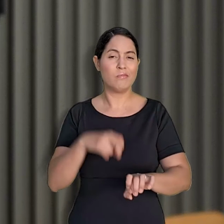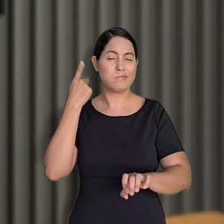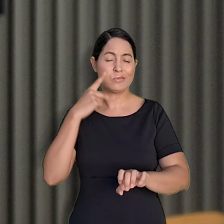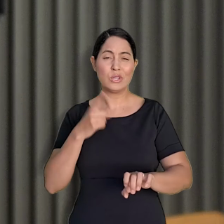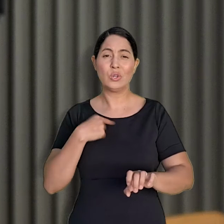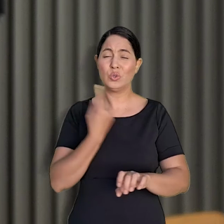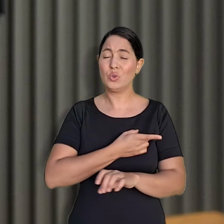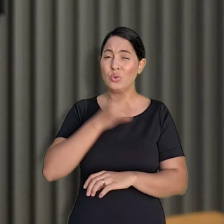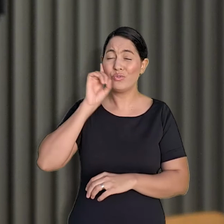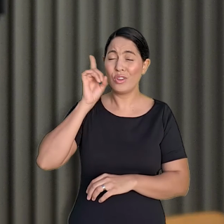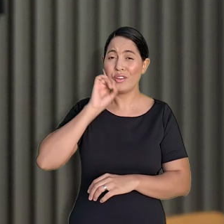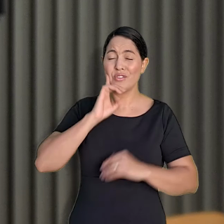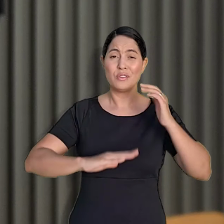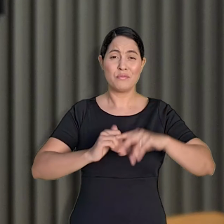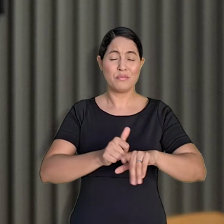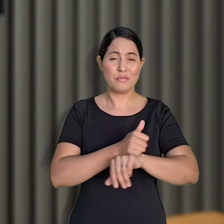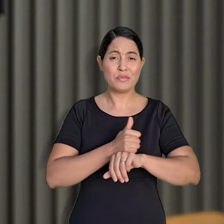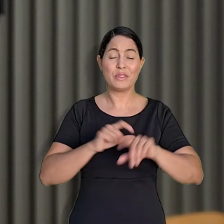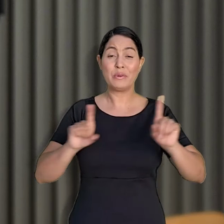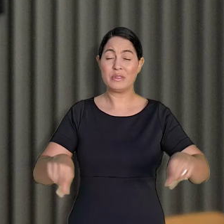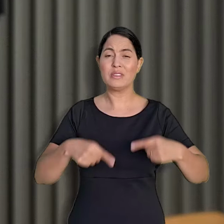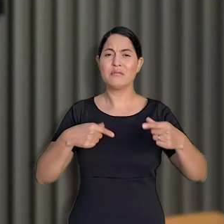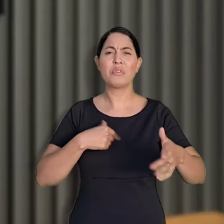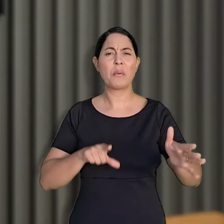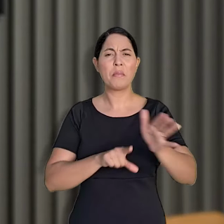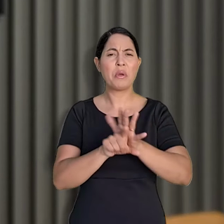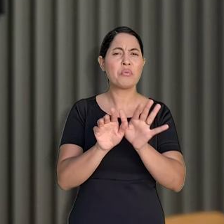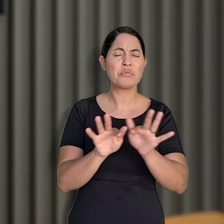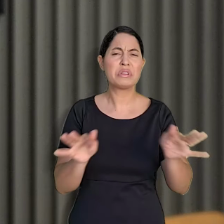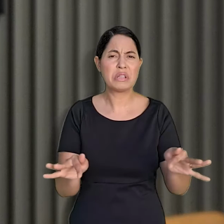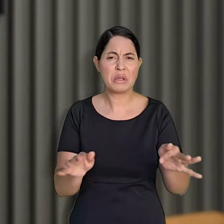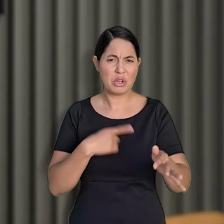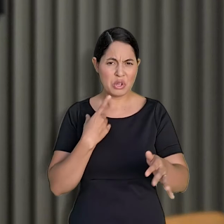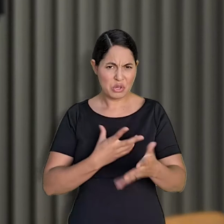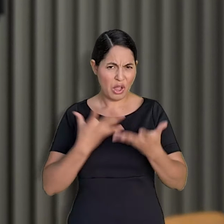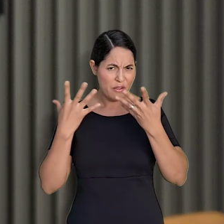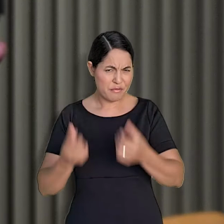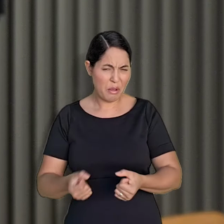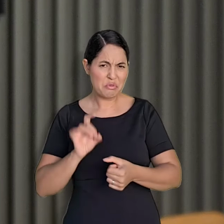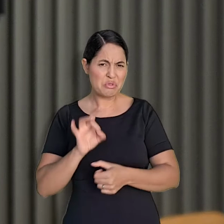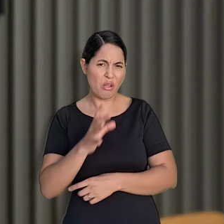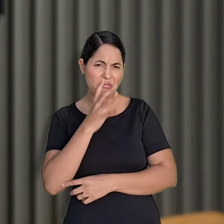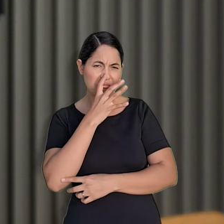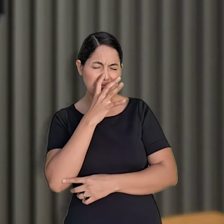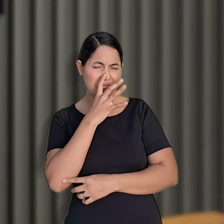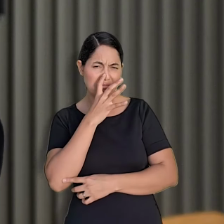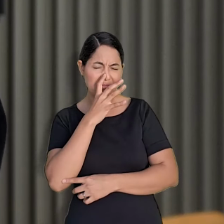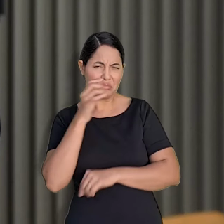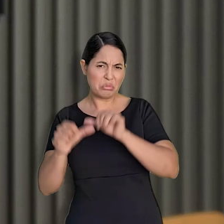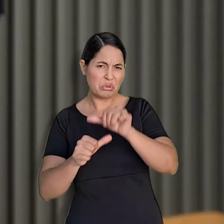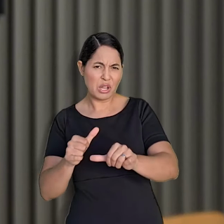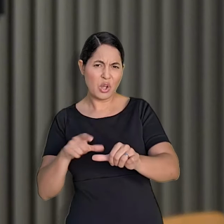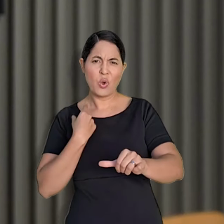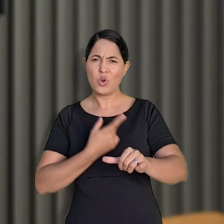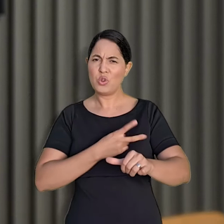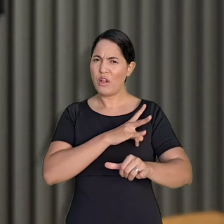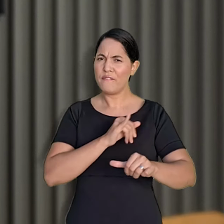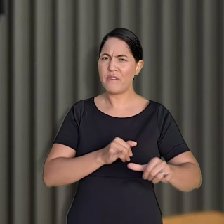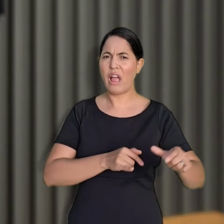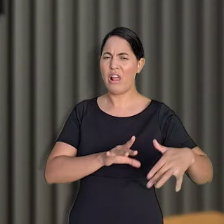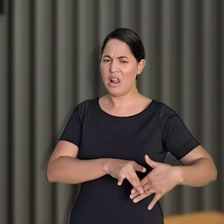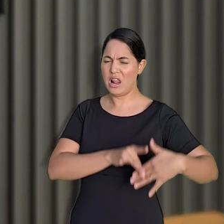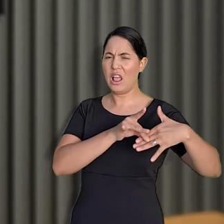desafiam diariamente o exercício da profissão. E a pergunta é simples: vamos assistir a essas transformações ou vamos